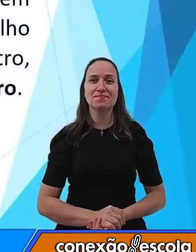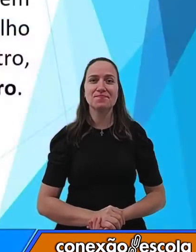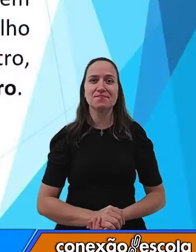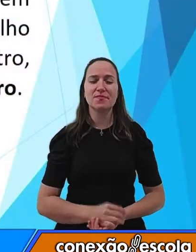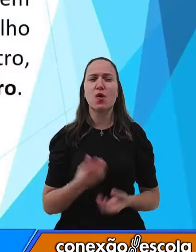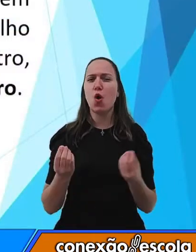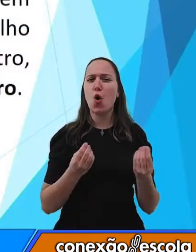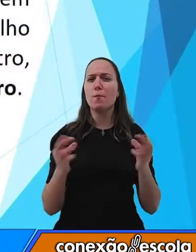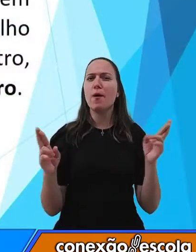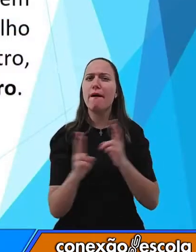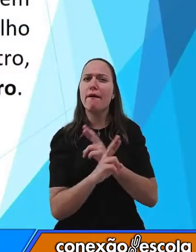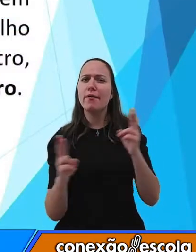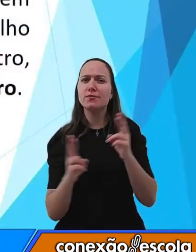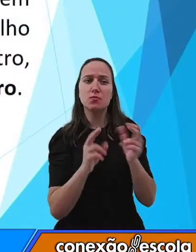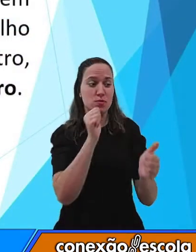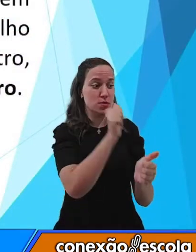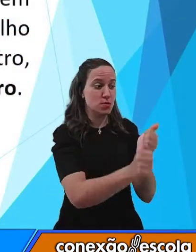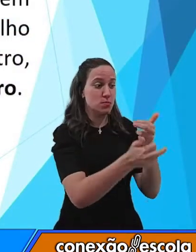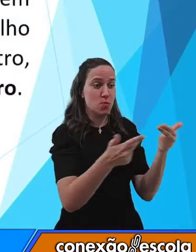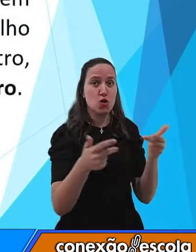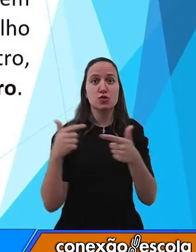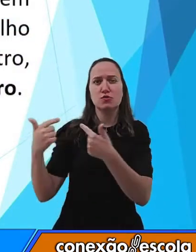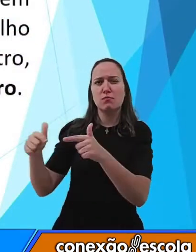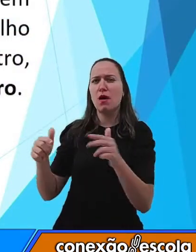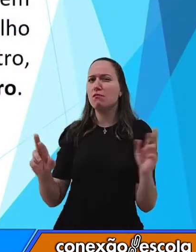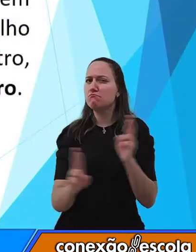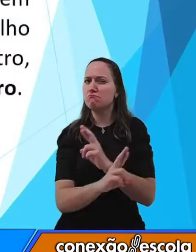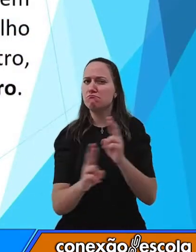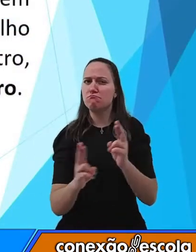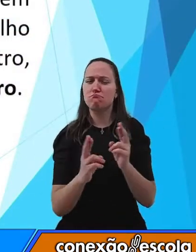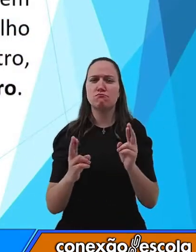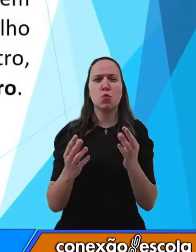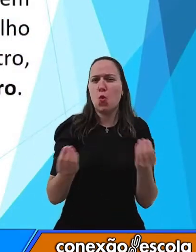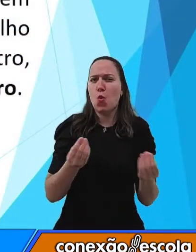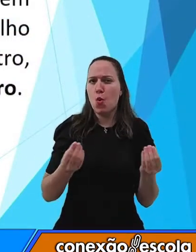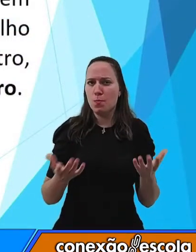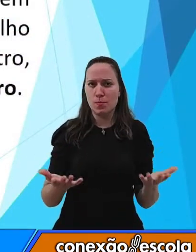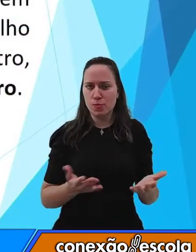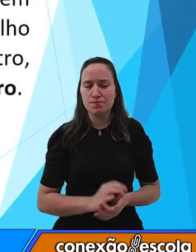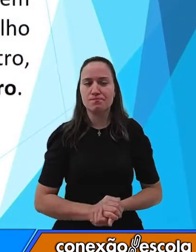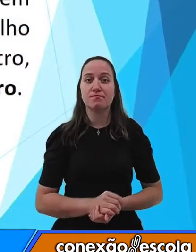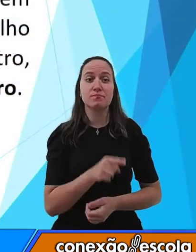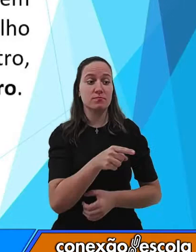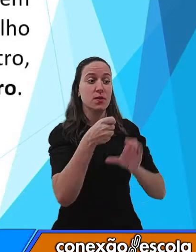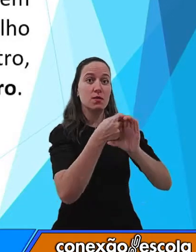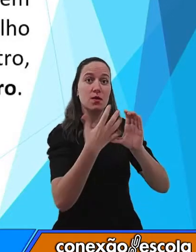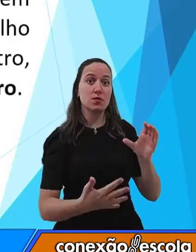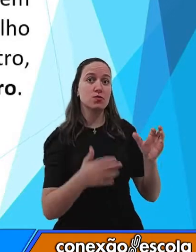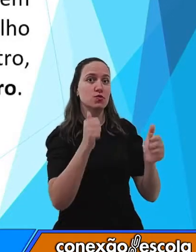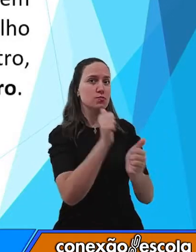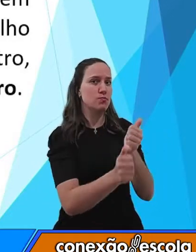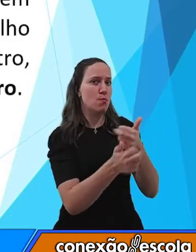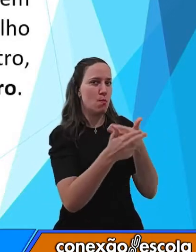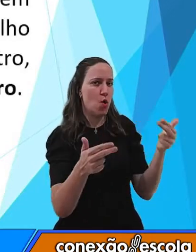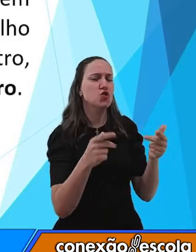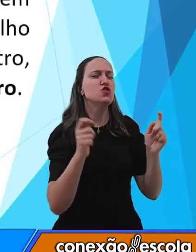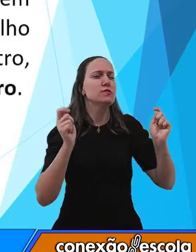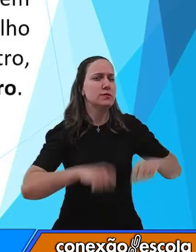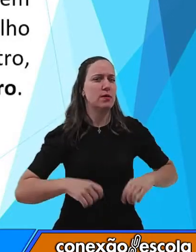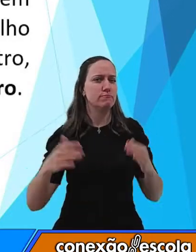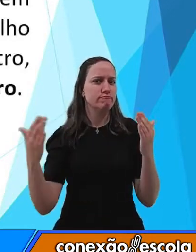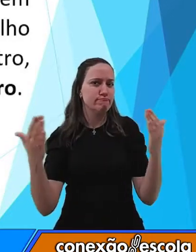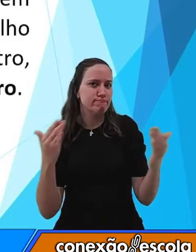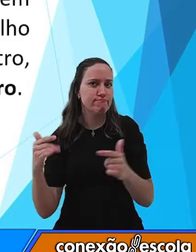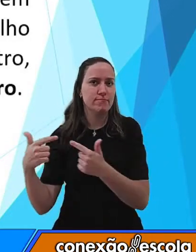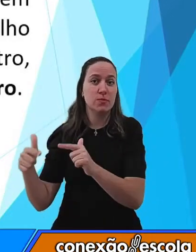As relações entre o esporte e o mundo do trabalho. Uma das características do esporte que podemos relacionar com o mundo do